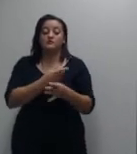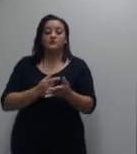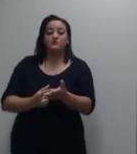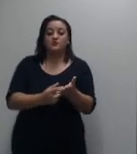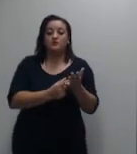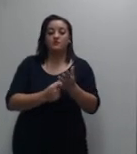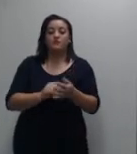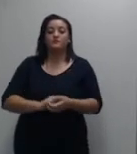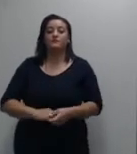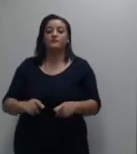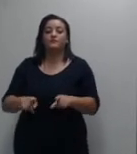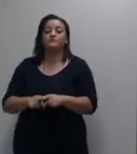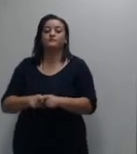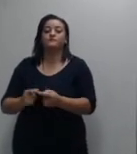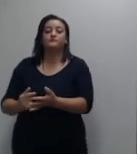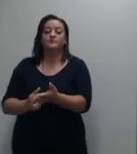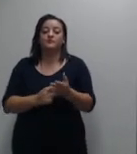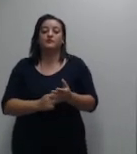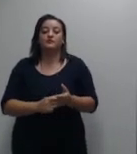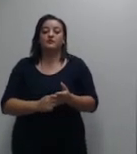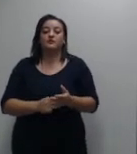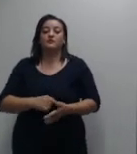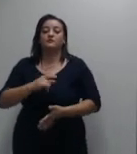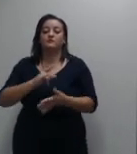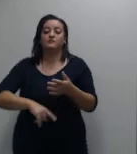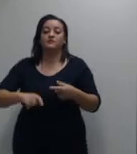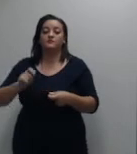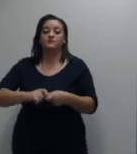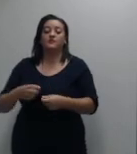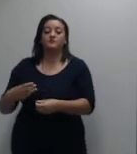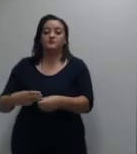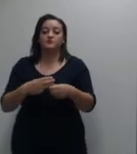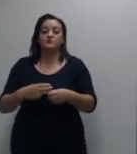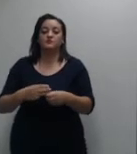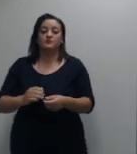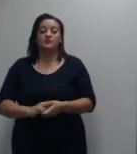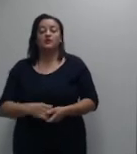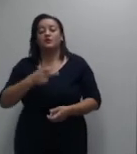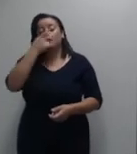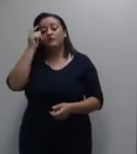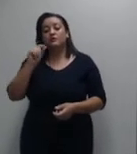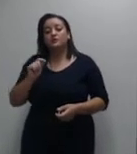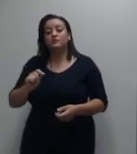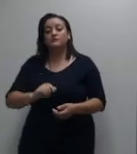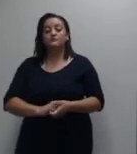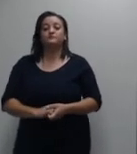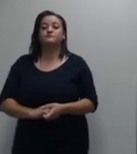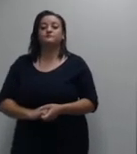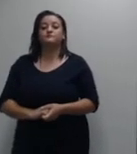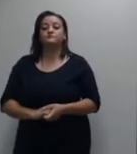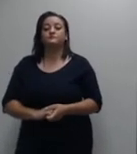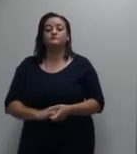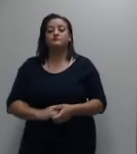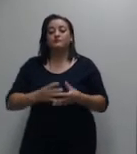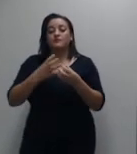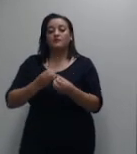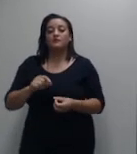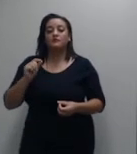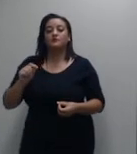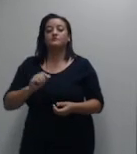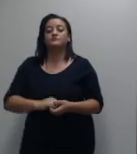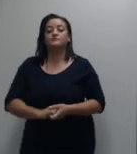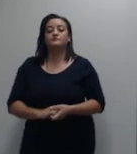diante da certidão apresentada pelo município e que o se considerava que